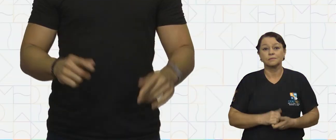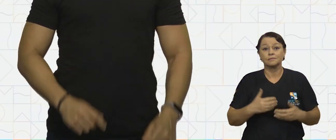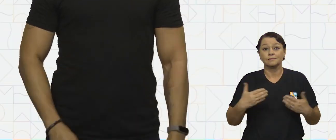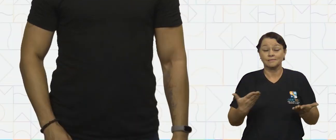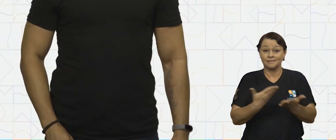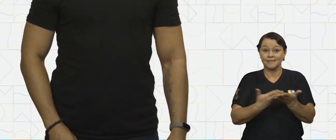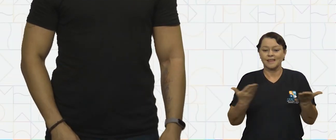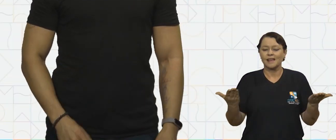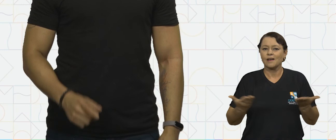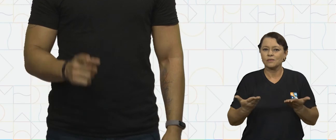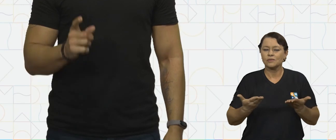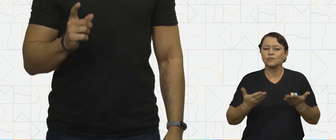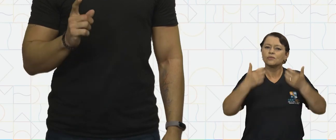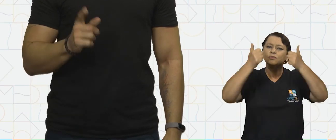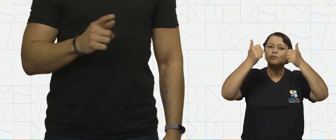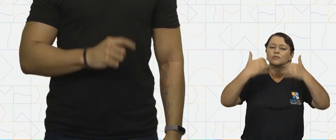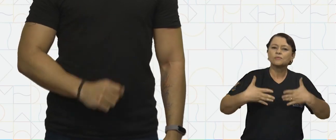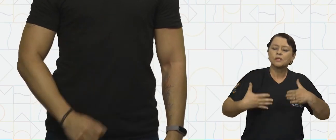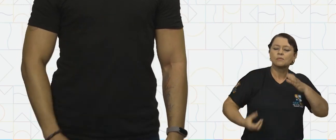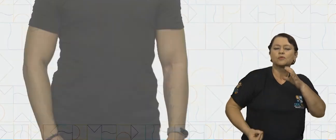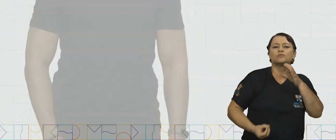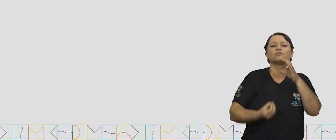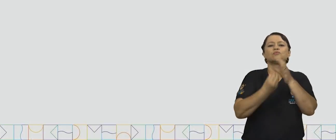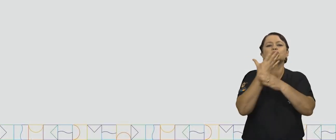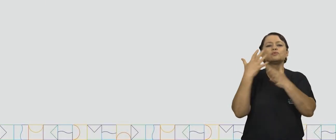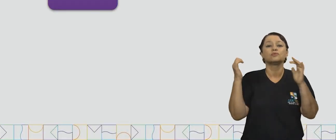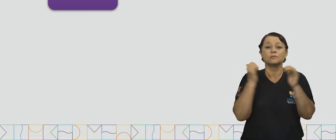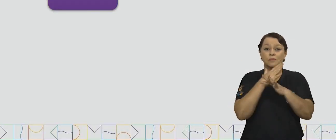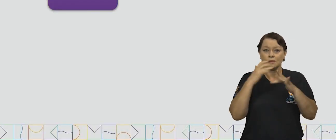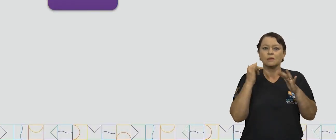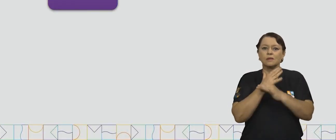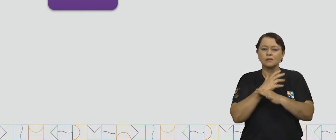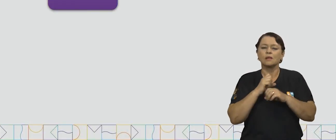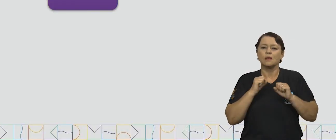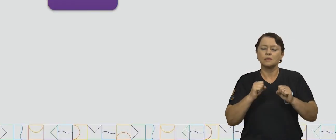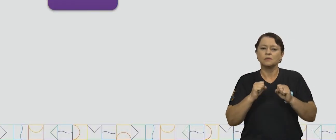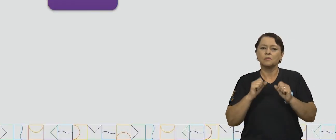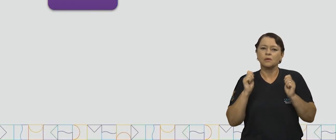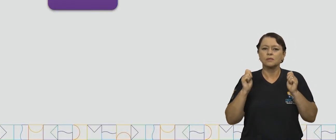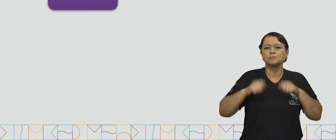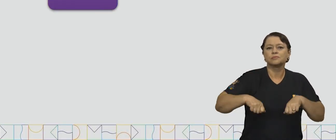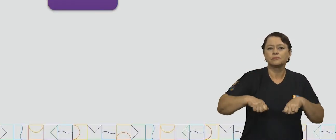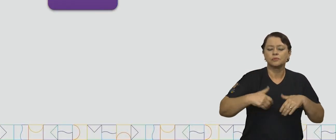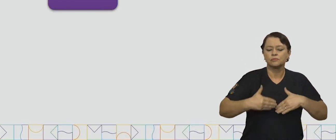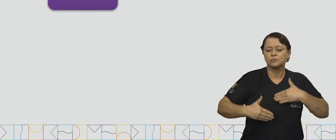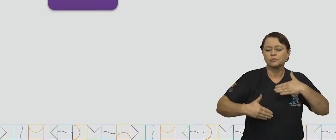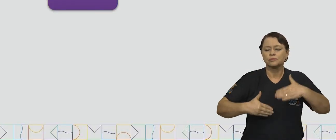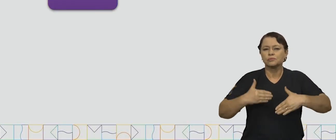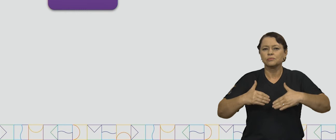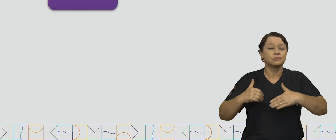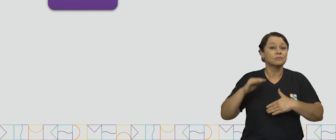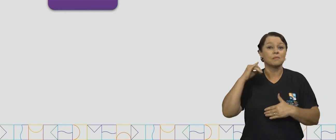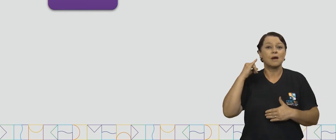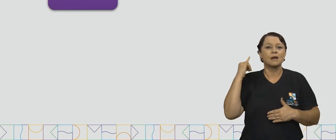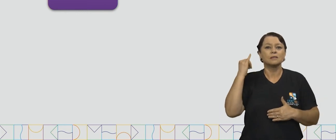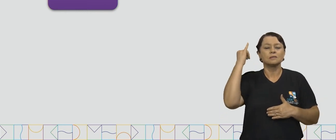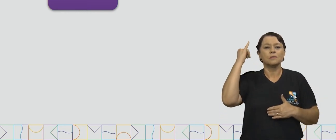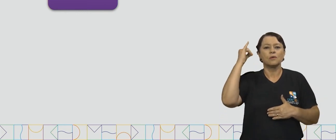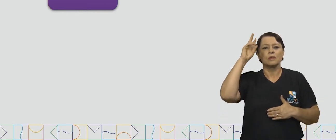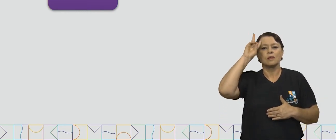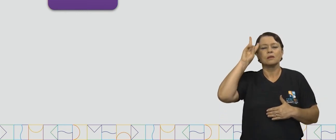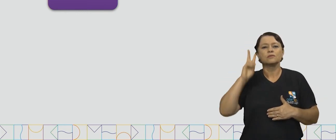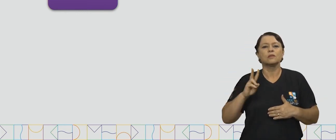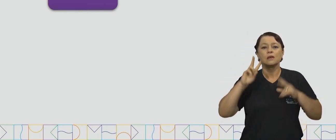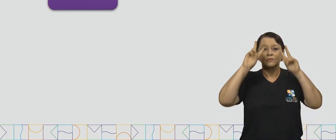Na nossa aula de hoje, falamos sobre o nascimento das cidades, que pode ser considerada uma das etapas mais importantes da história